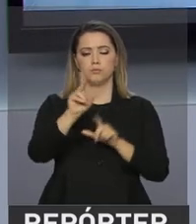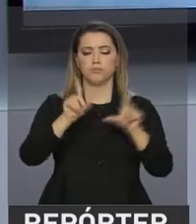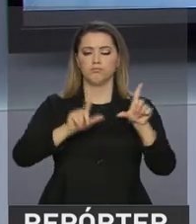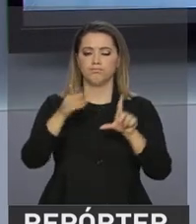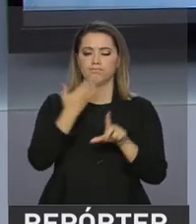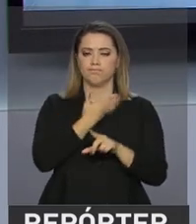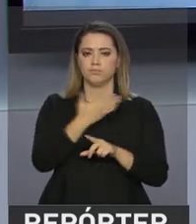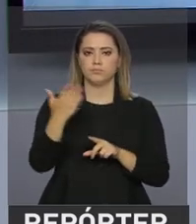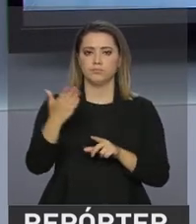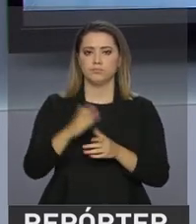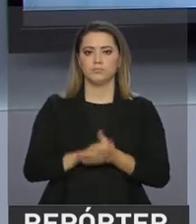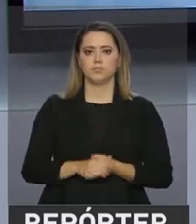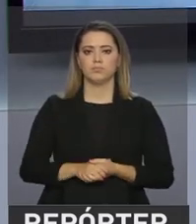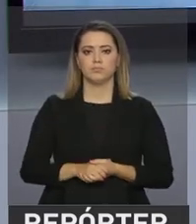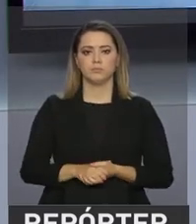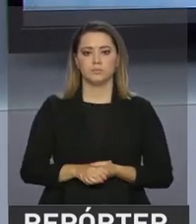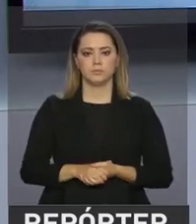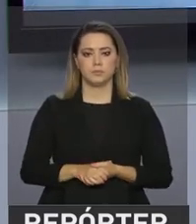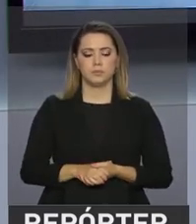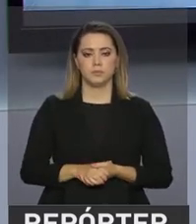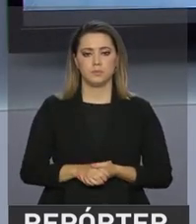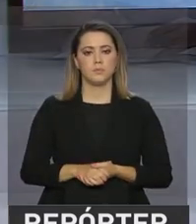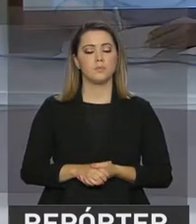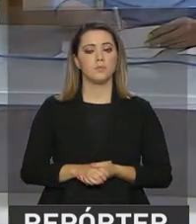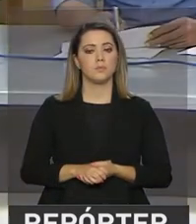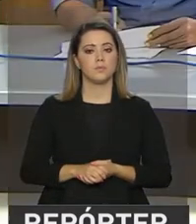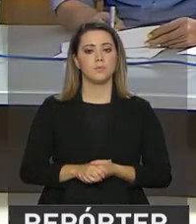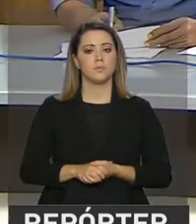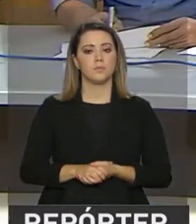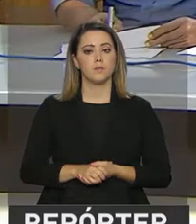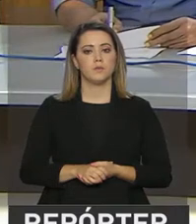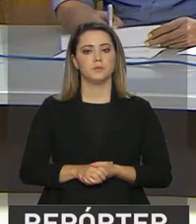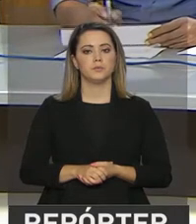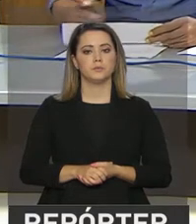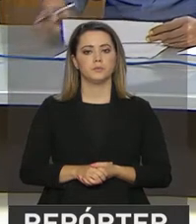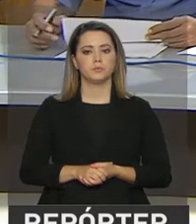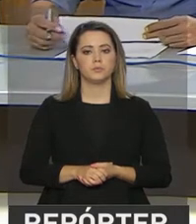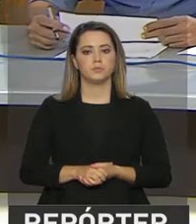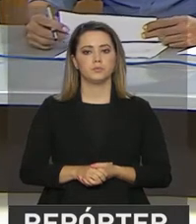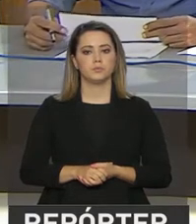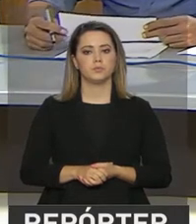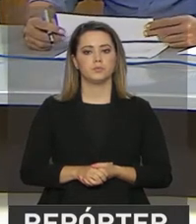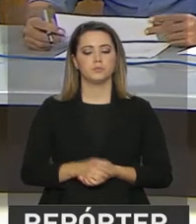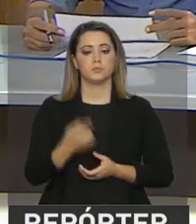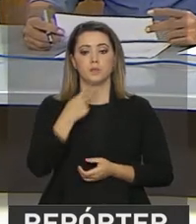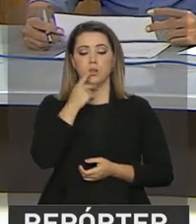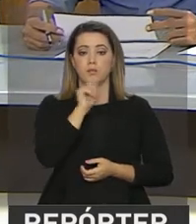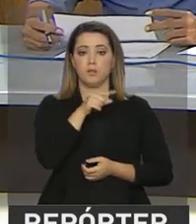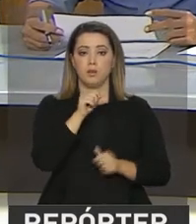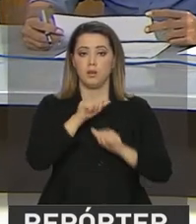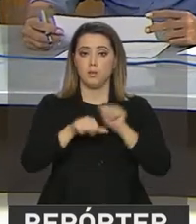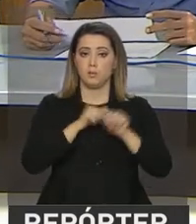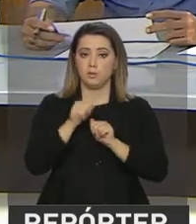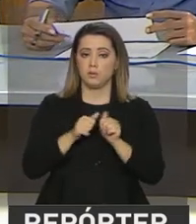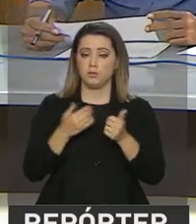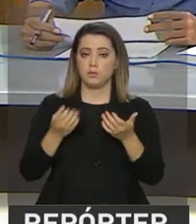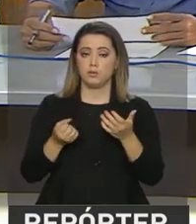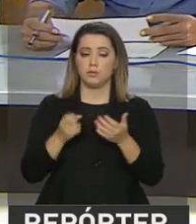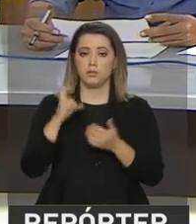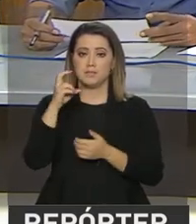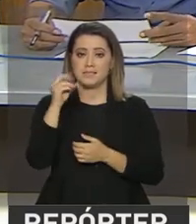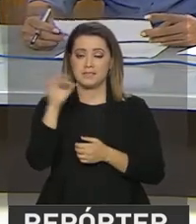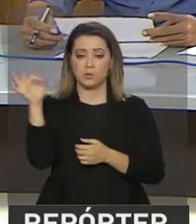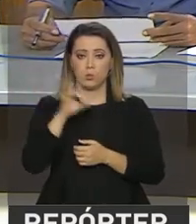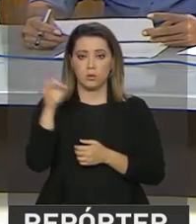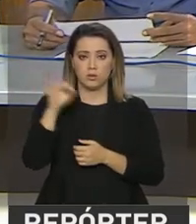assistir a um trecho da entrevista a mudança gerada pela automação vai atingir quase 50% das profissões do